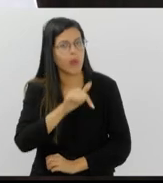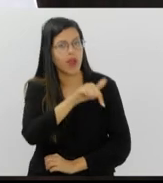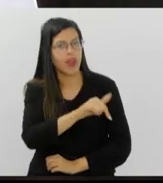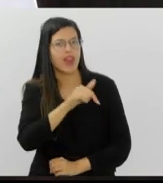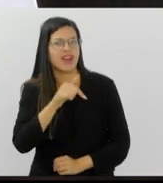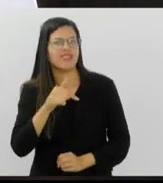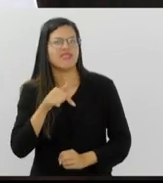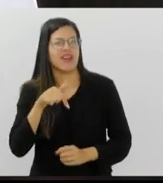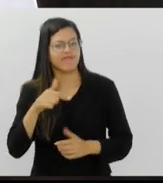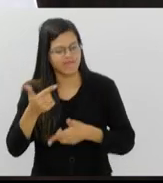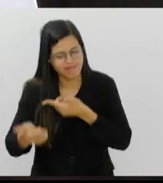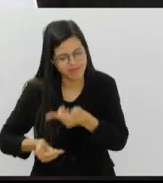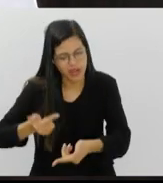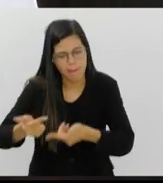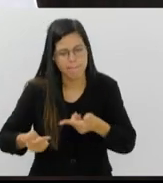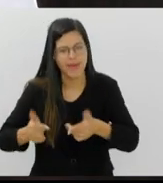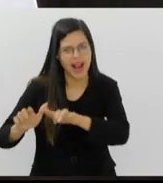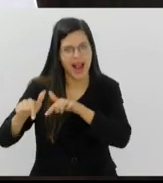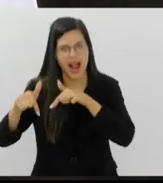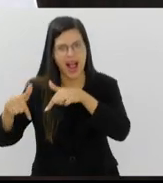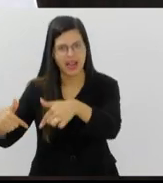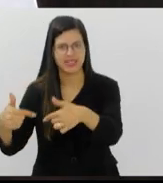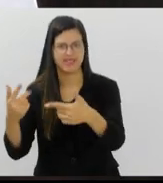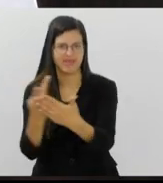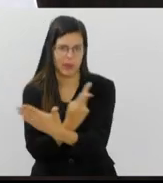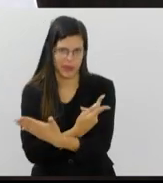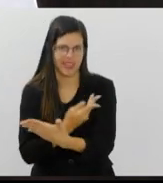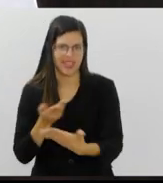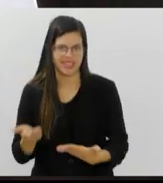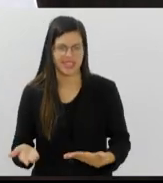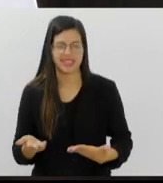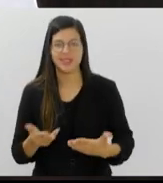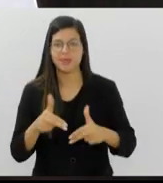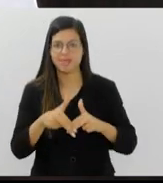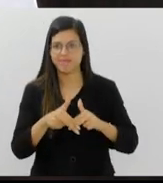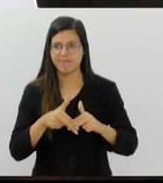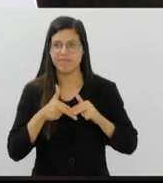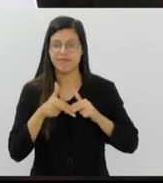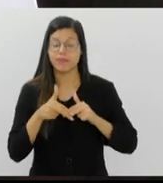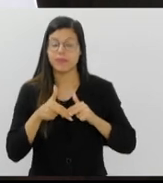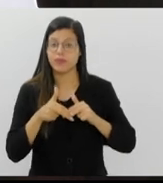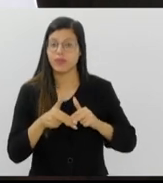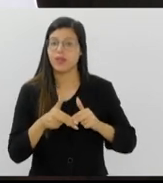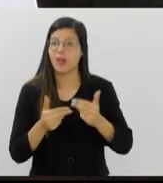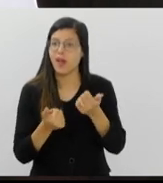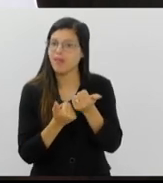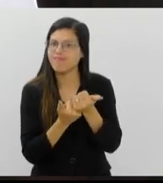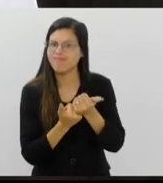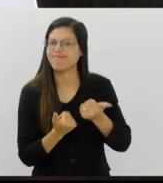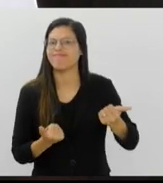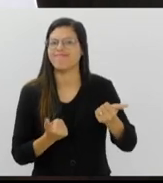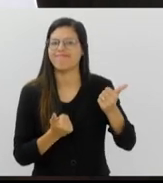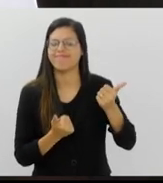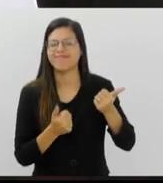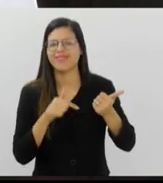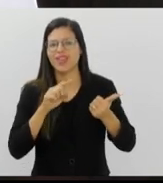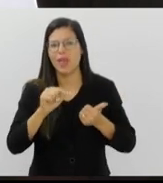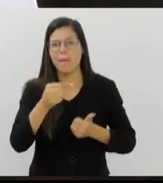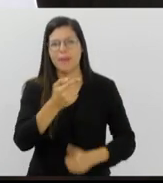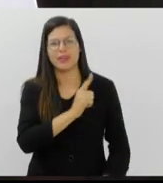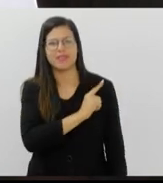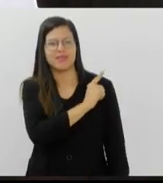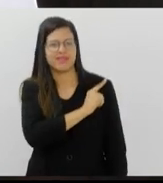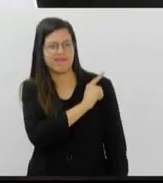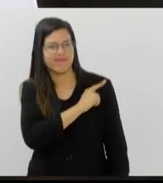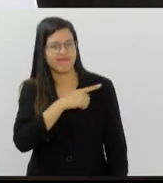a mão, ela faz acontecer. Então, por isso, eu dou todo o apoio para que na próxima gestão a gente